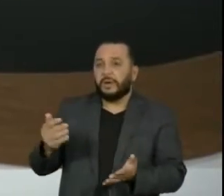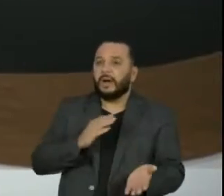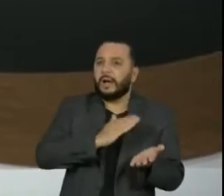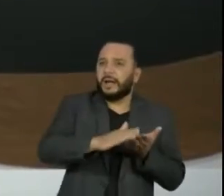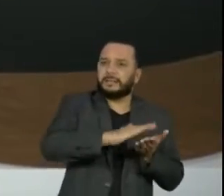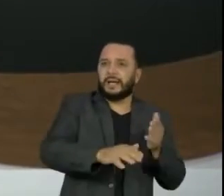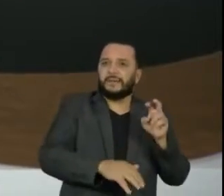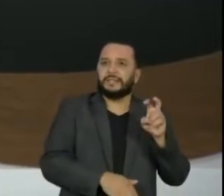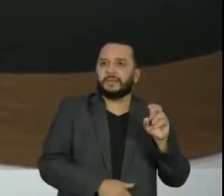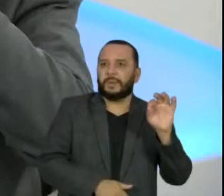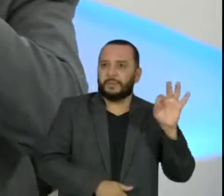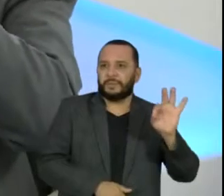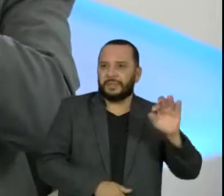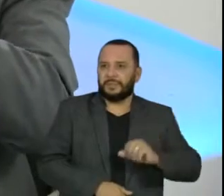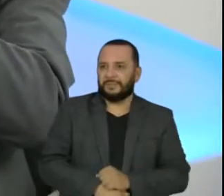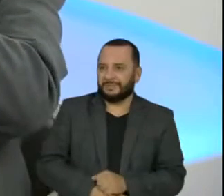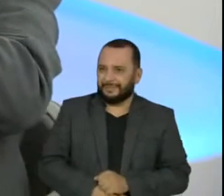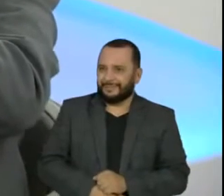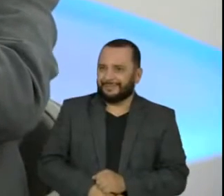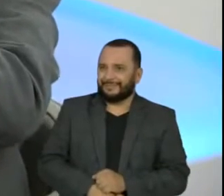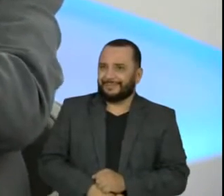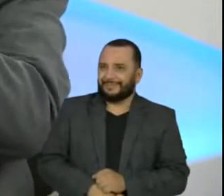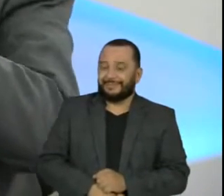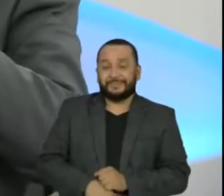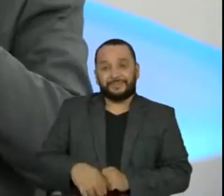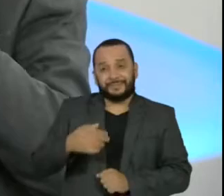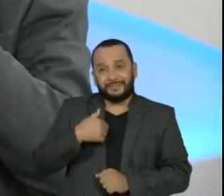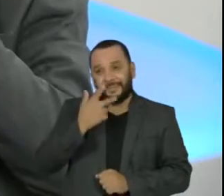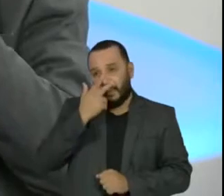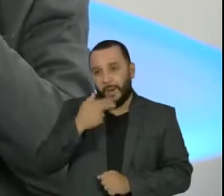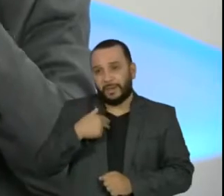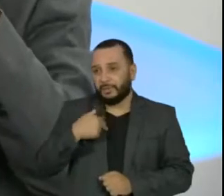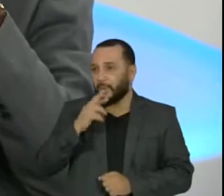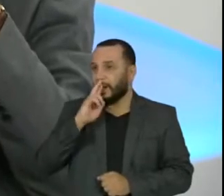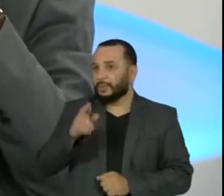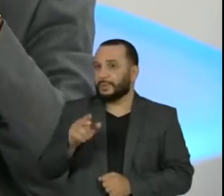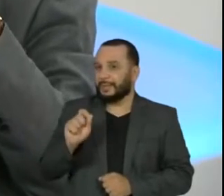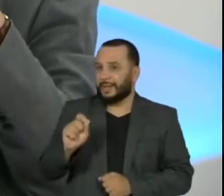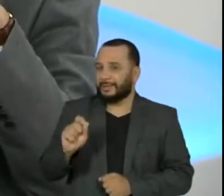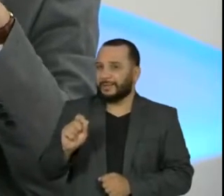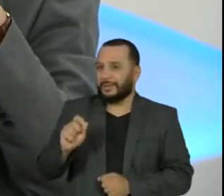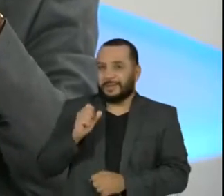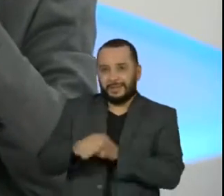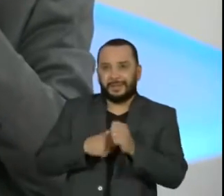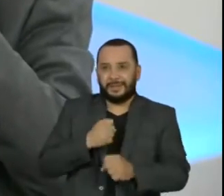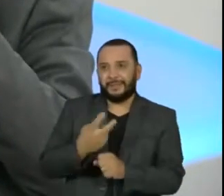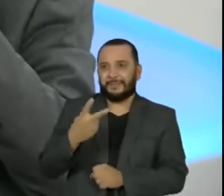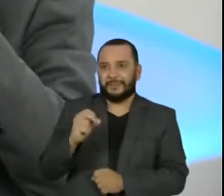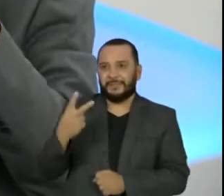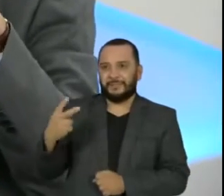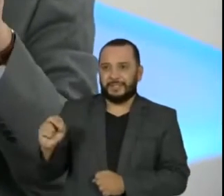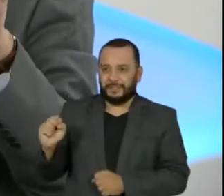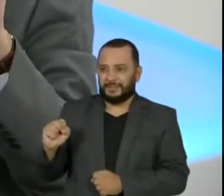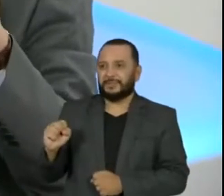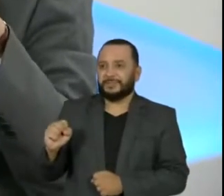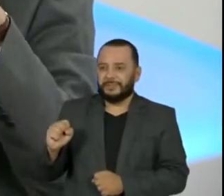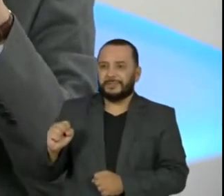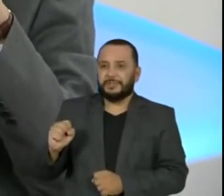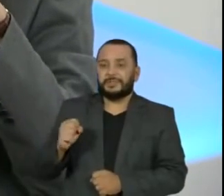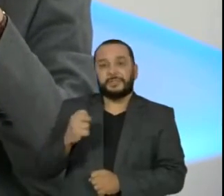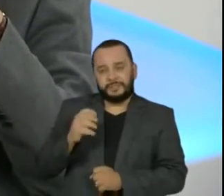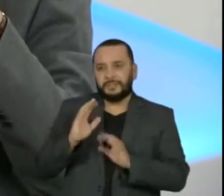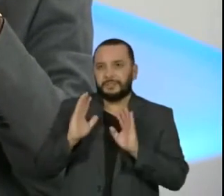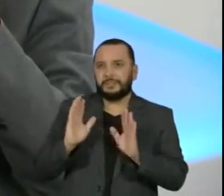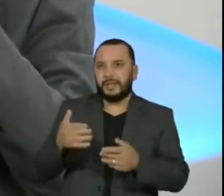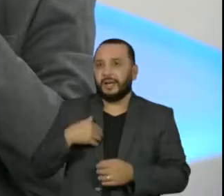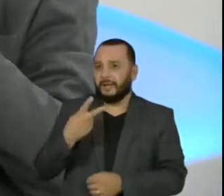Então, eu não enxergo, porque eu acho que o resultado de 2020 traz um caldo novo nesse